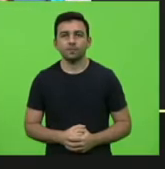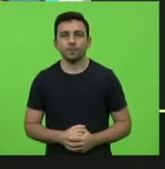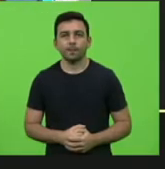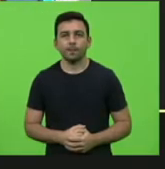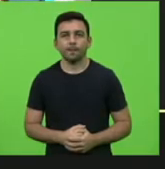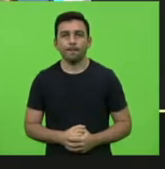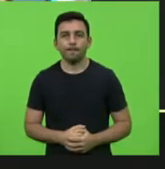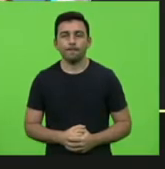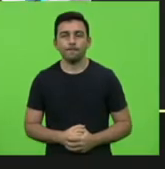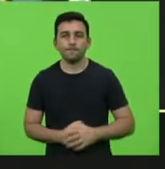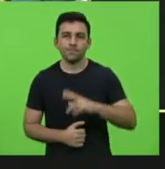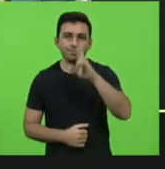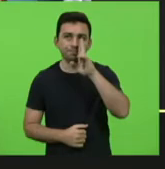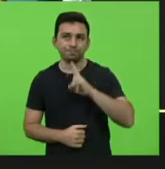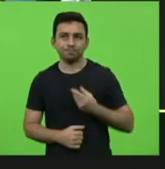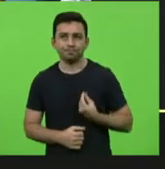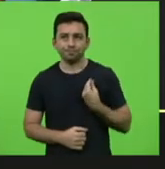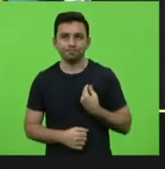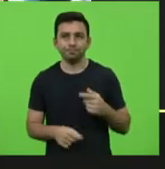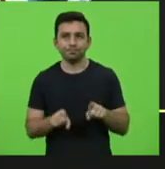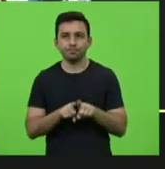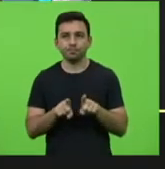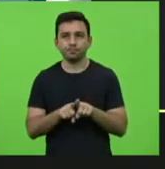Deputado Ivan Nates presente, senhor presidente.